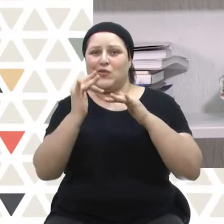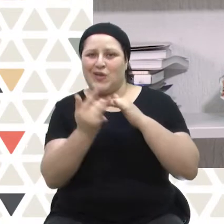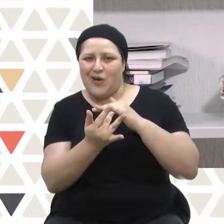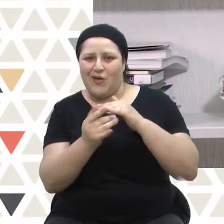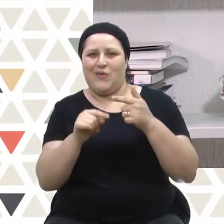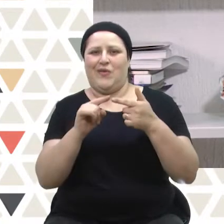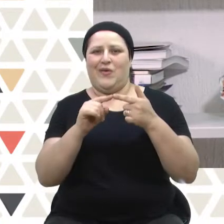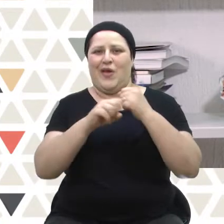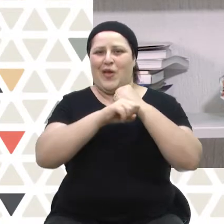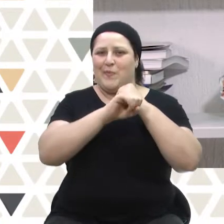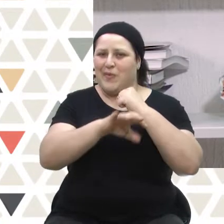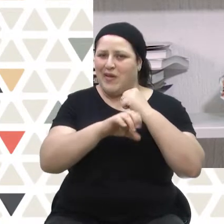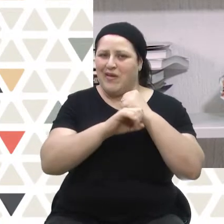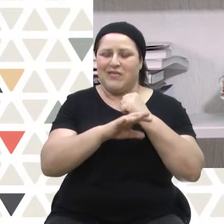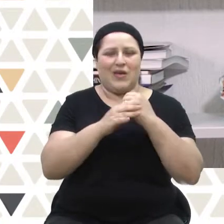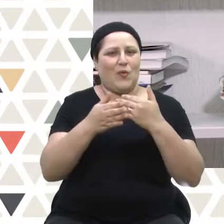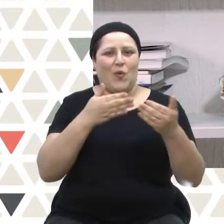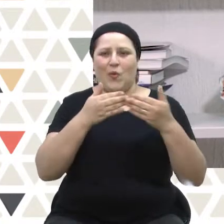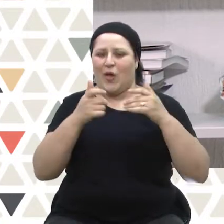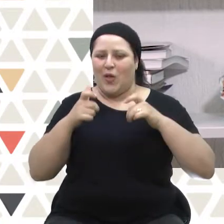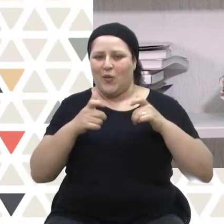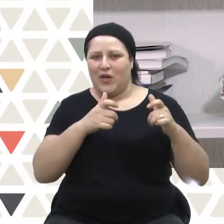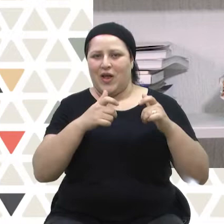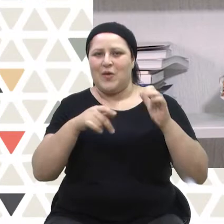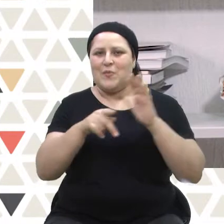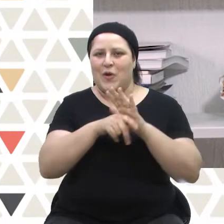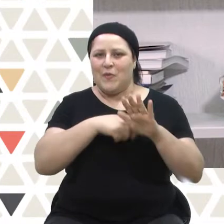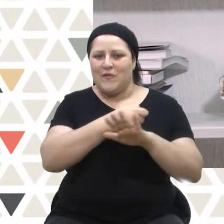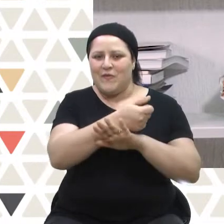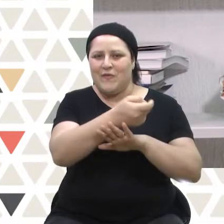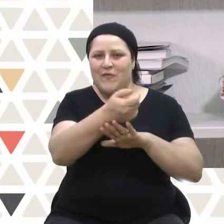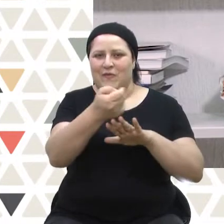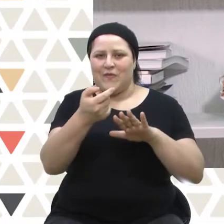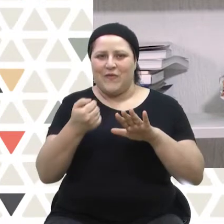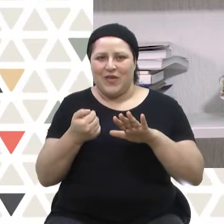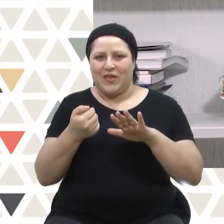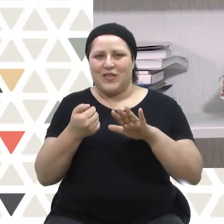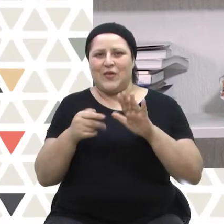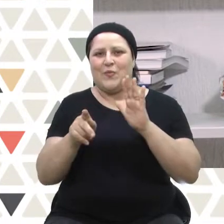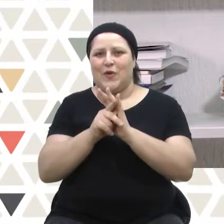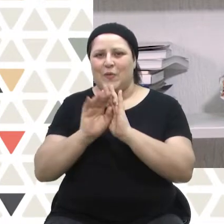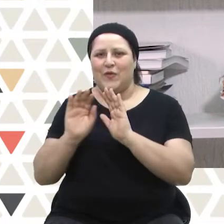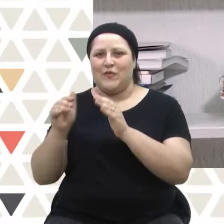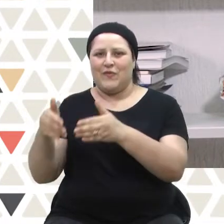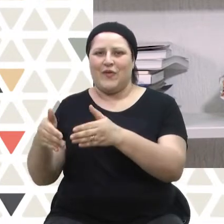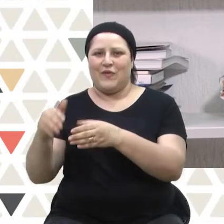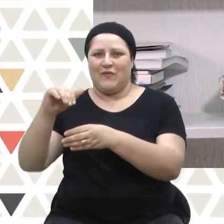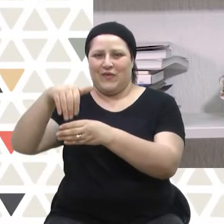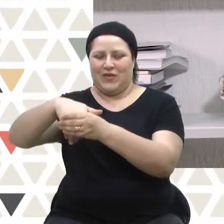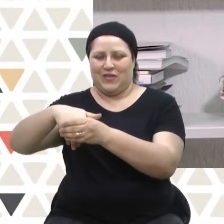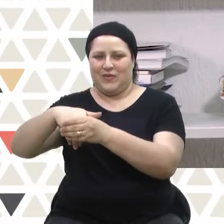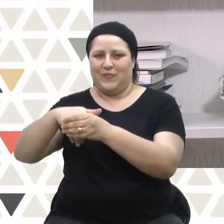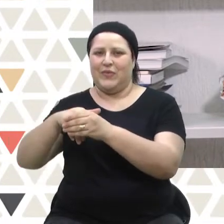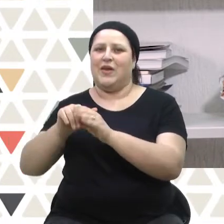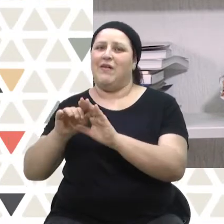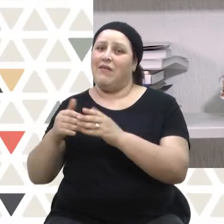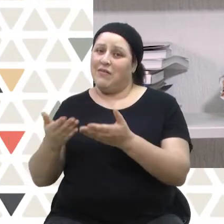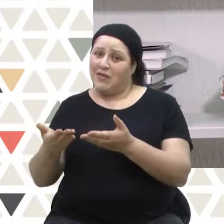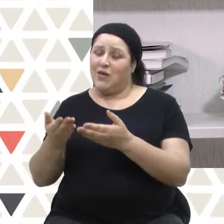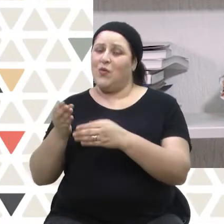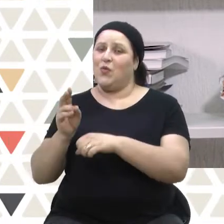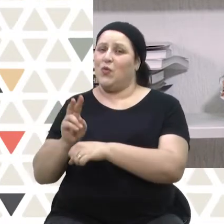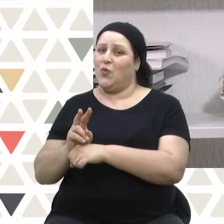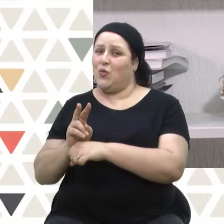pela reforma de 2019 justamente para enquadrar a divulgação nas redes sociais ou na imprensa ou qualquer